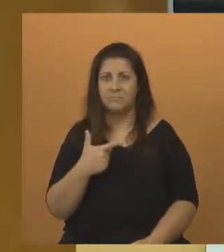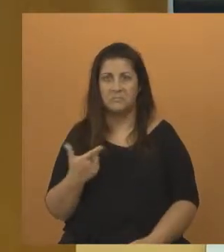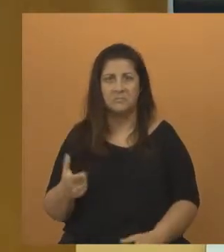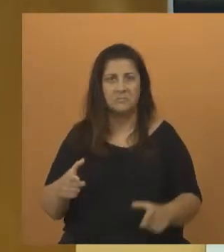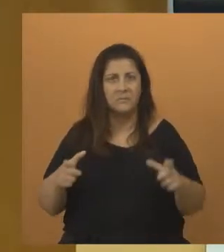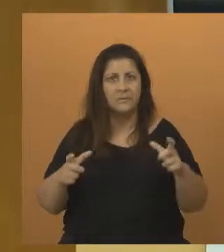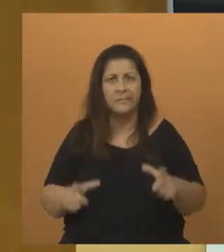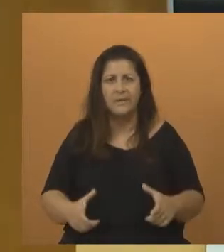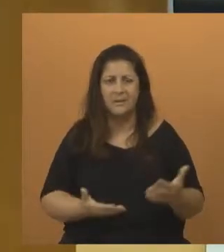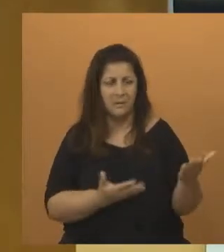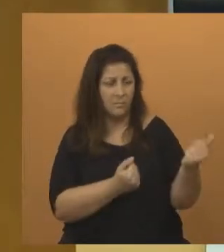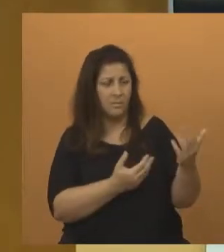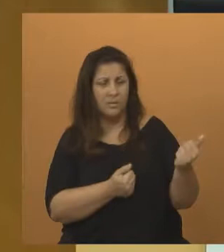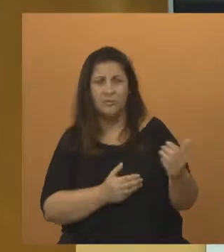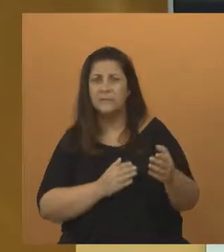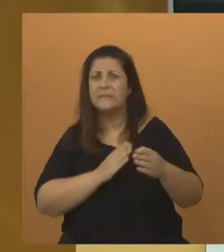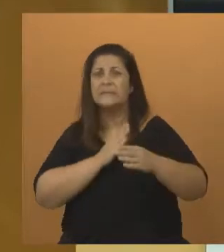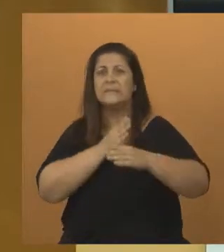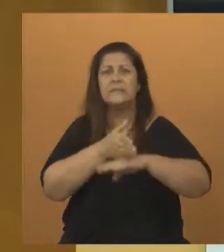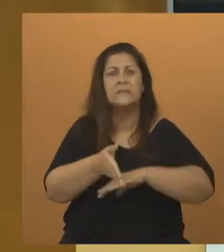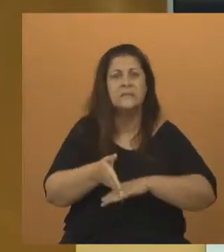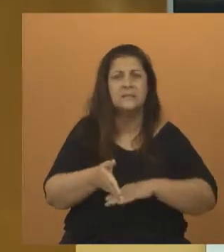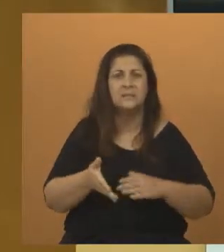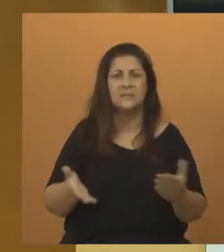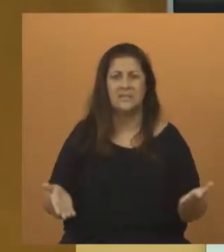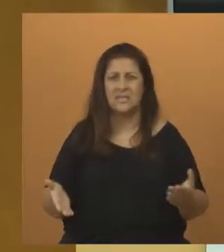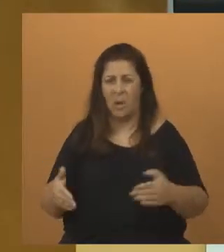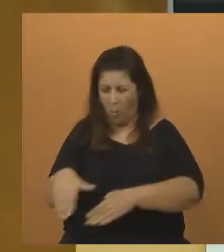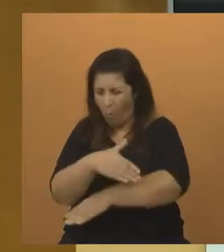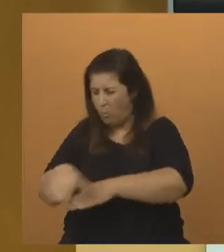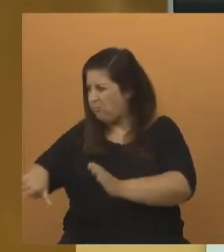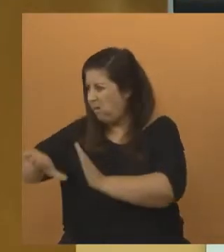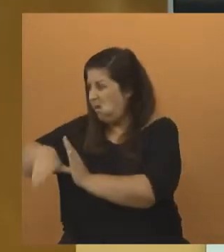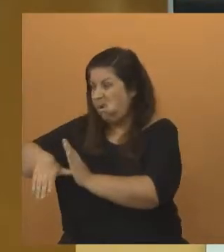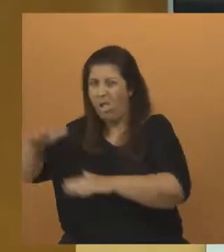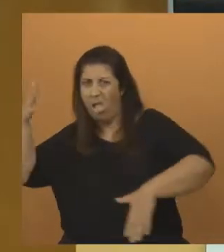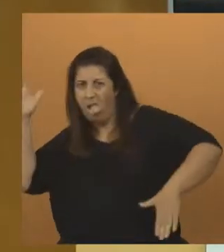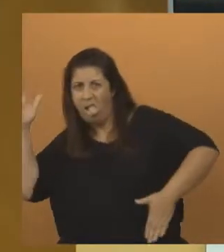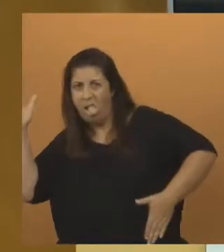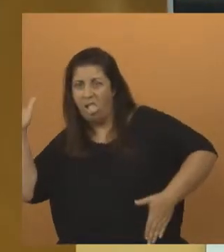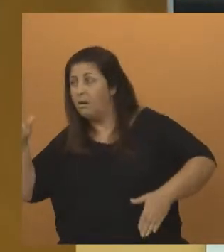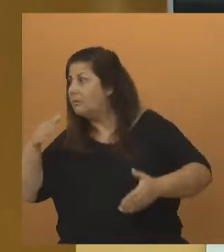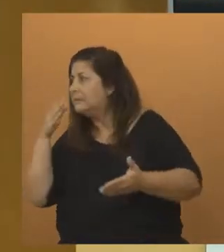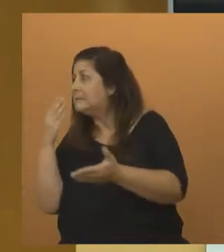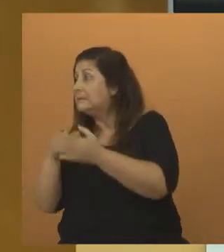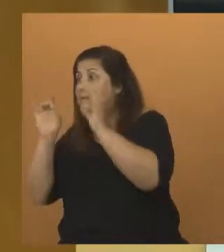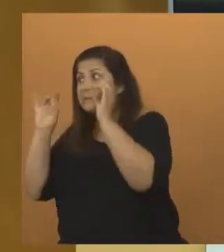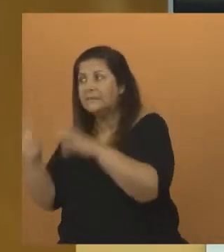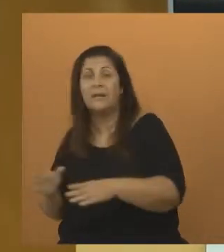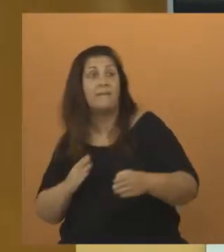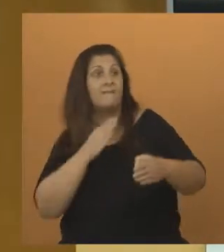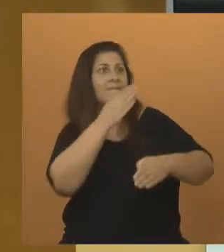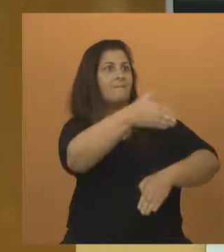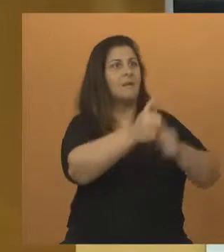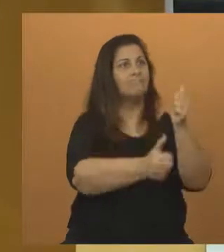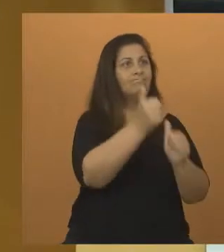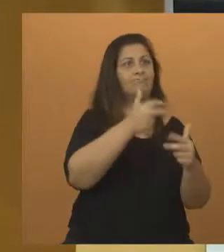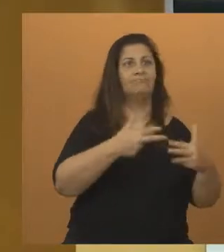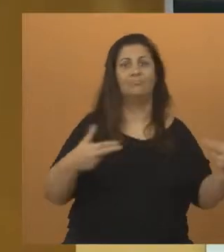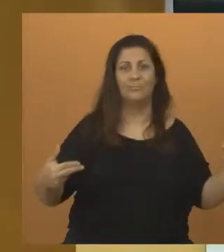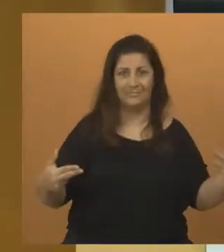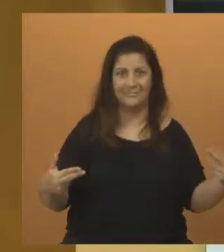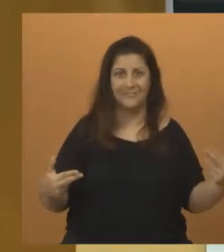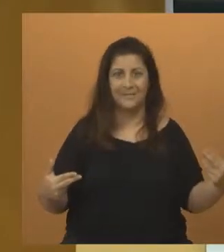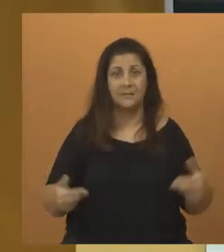que os nossos jovens saiam da criminalidade, saiam do que não presta e vá praticar uma atividade